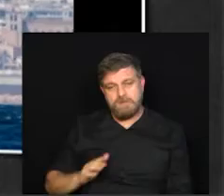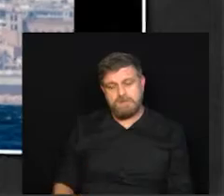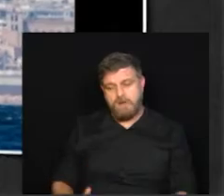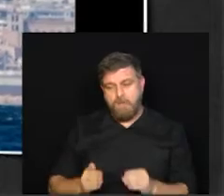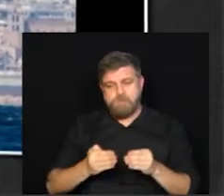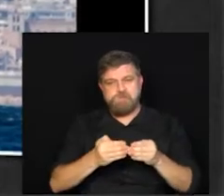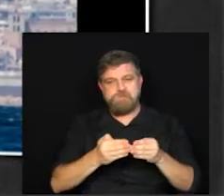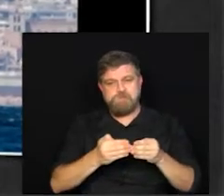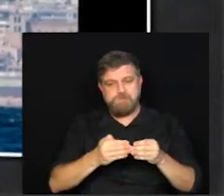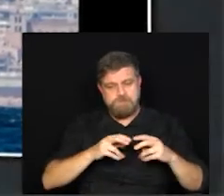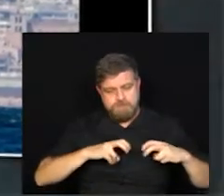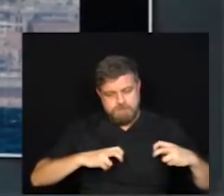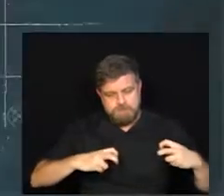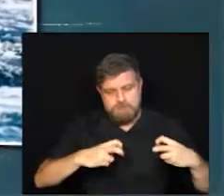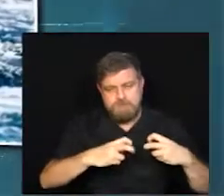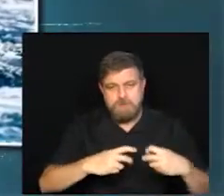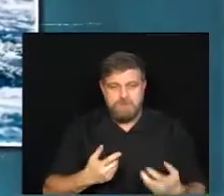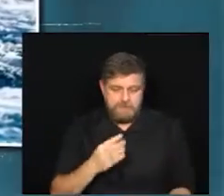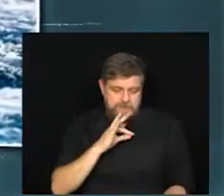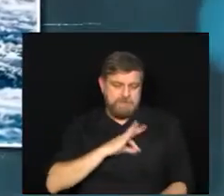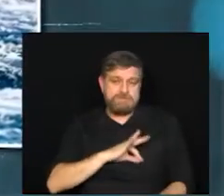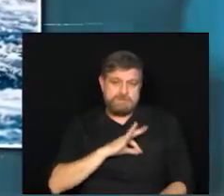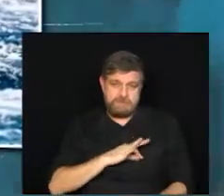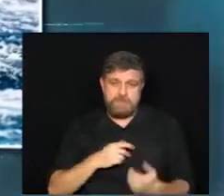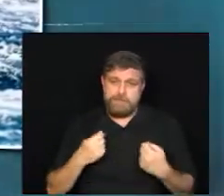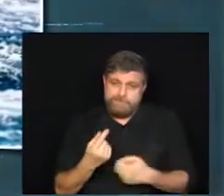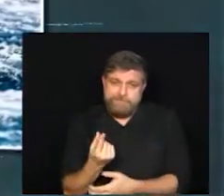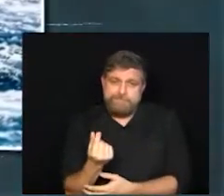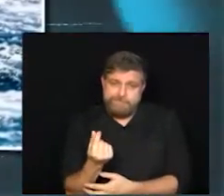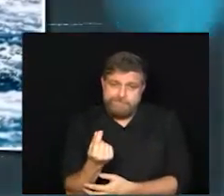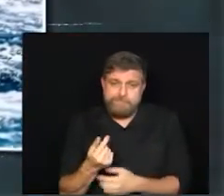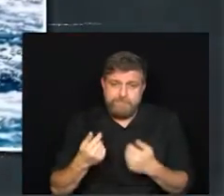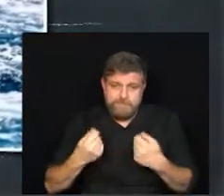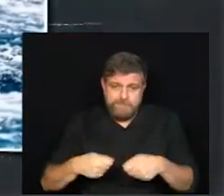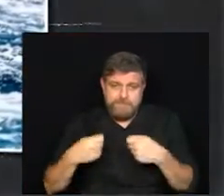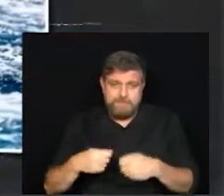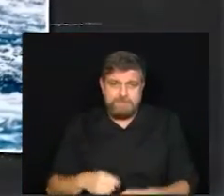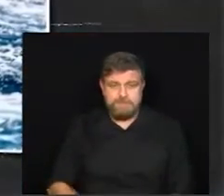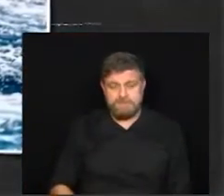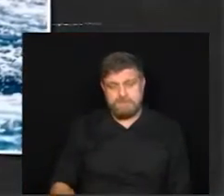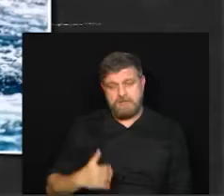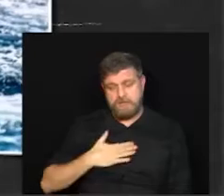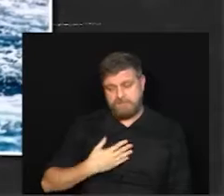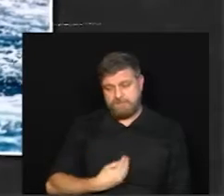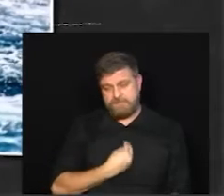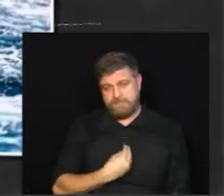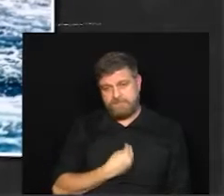para poder me manter navegando e para poder me manter o Juninho também, os projetos.